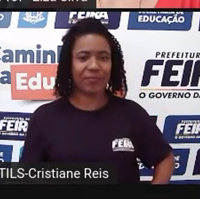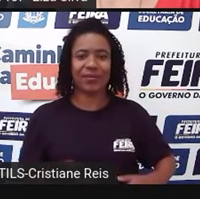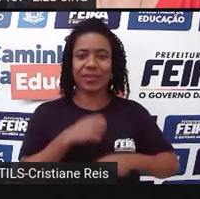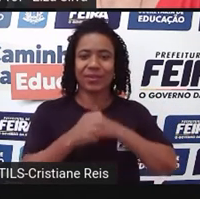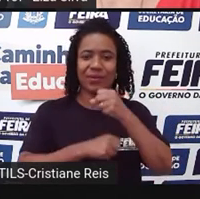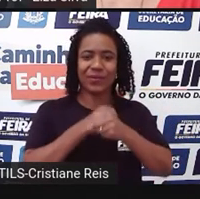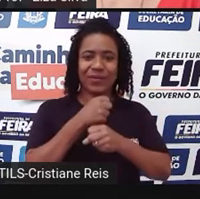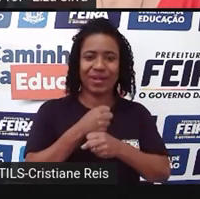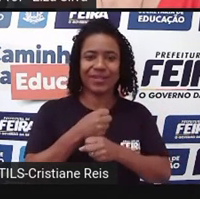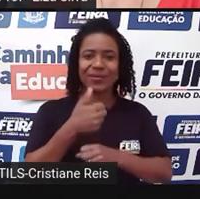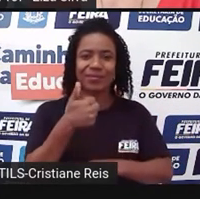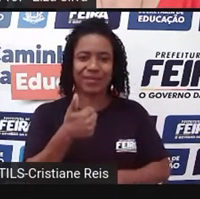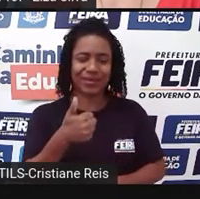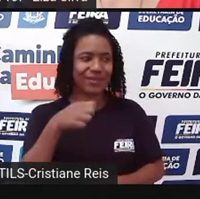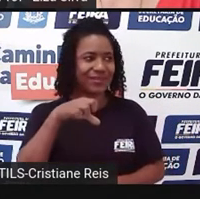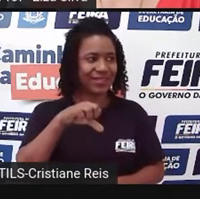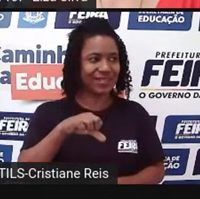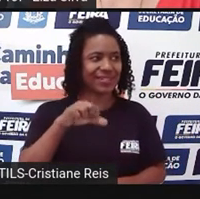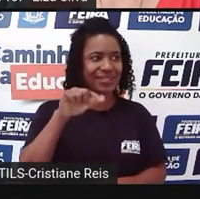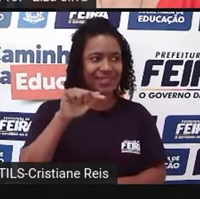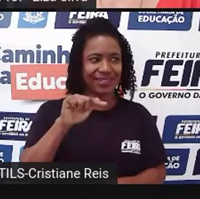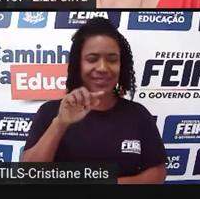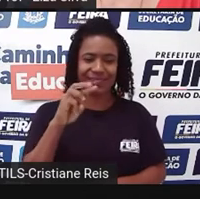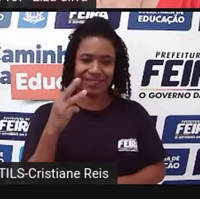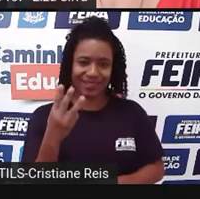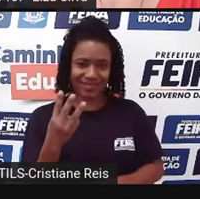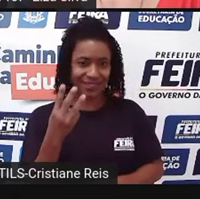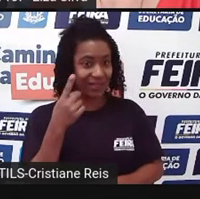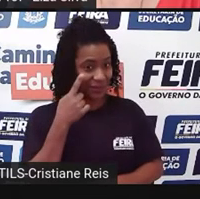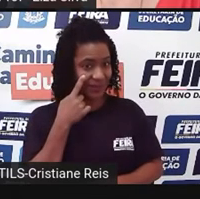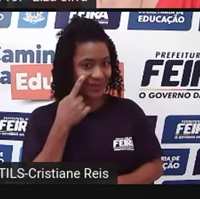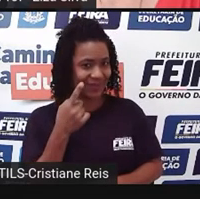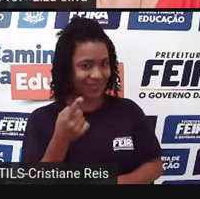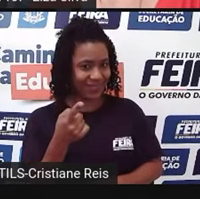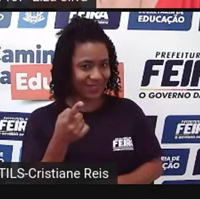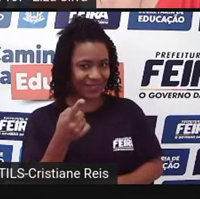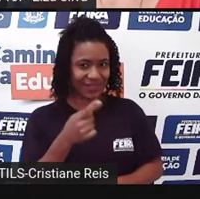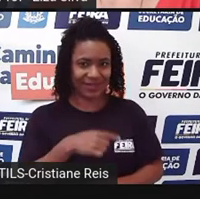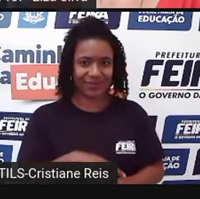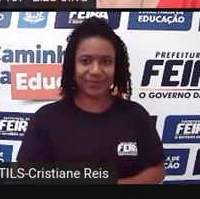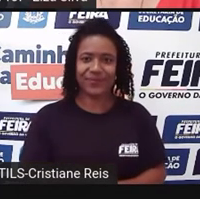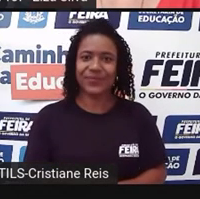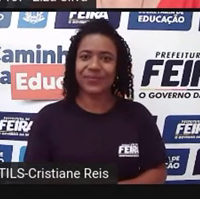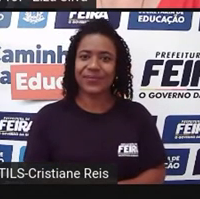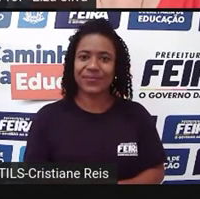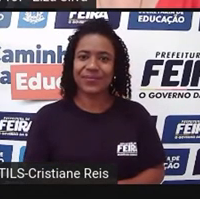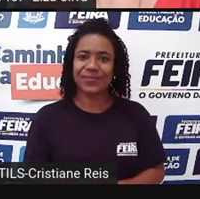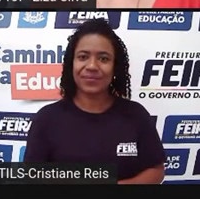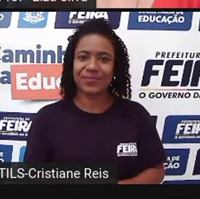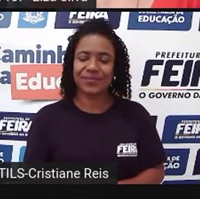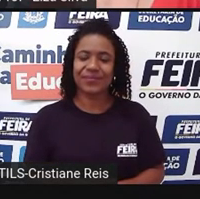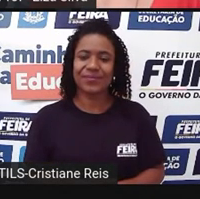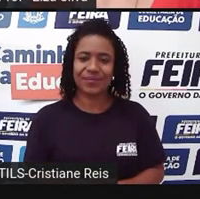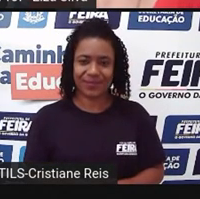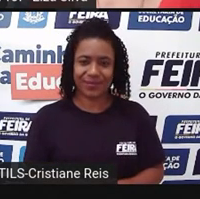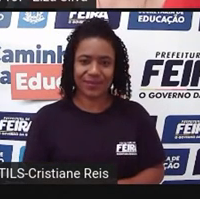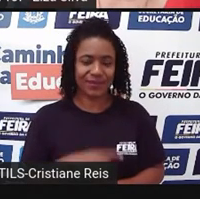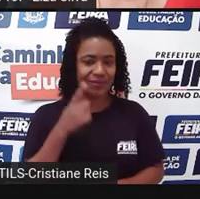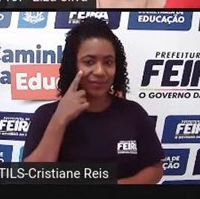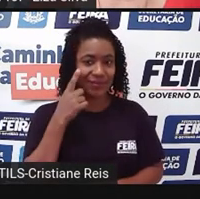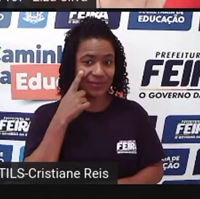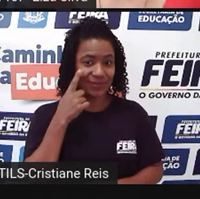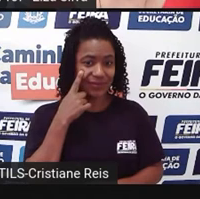1973 e eu vamos procurar juntos aqui vejam esse